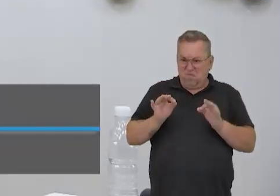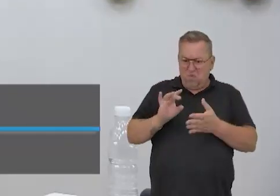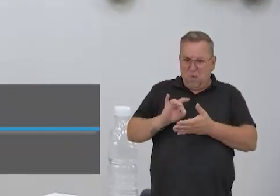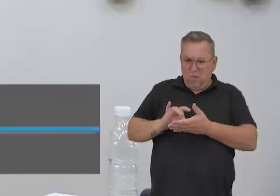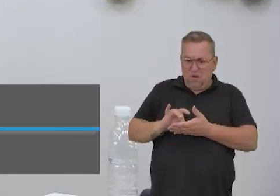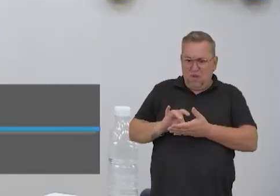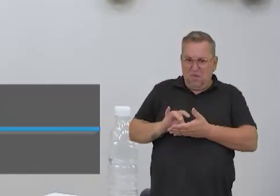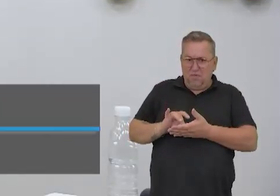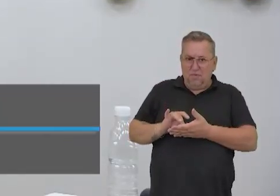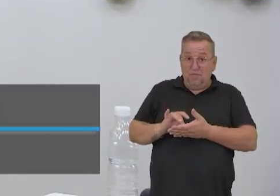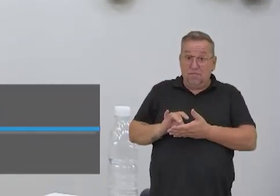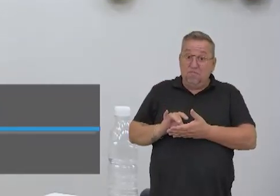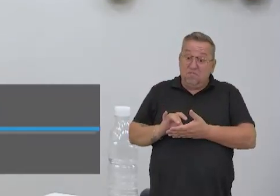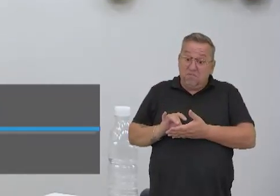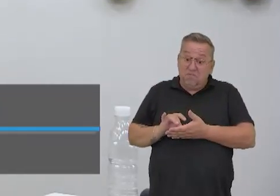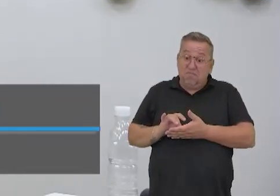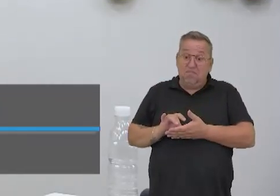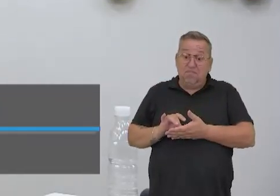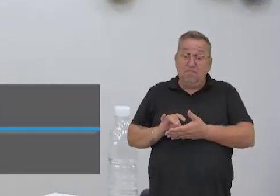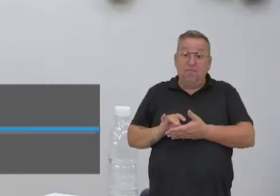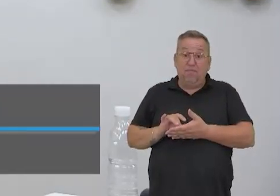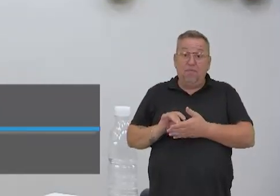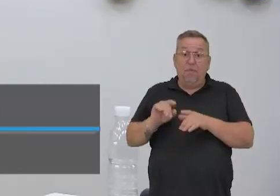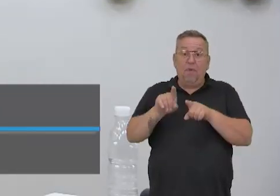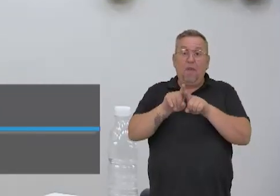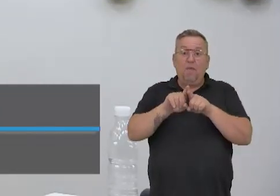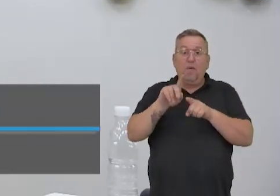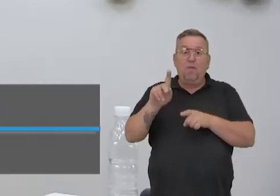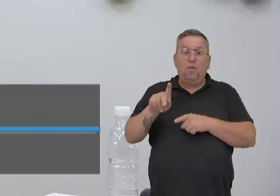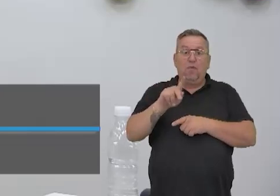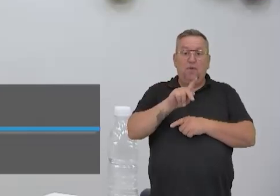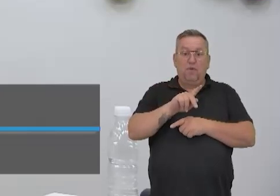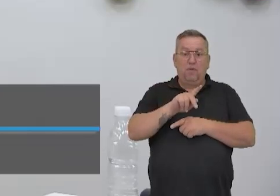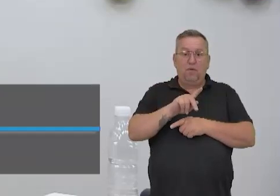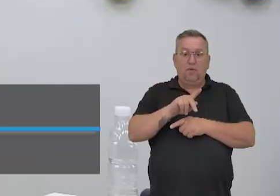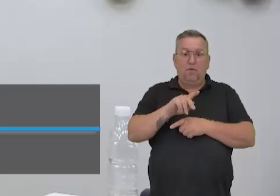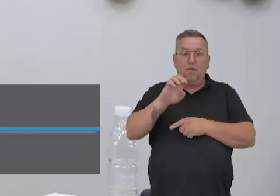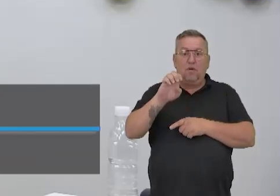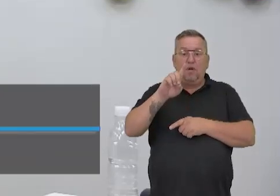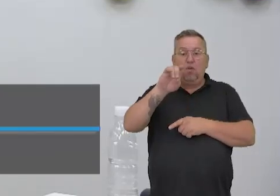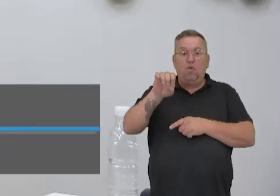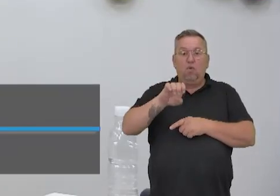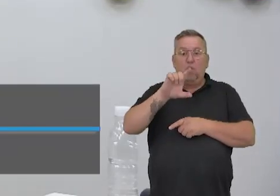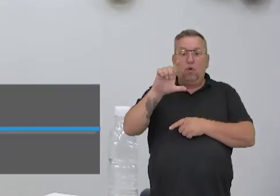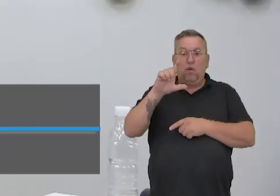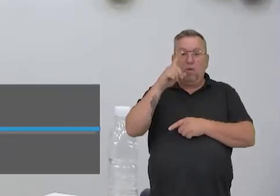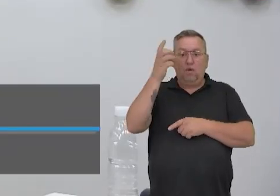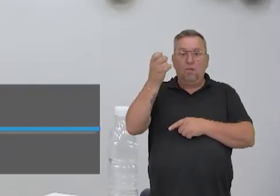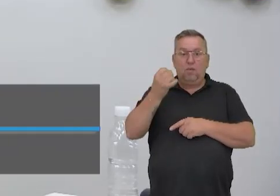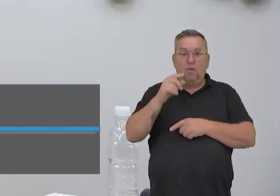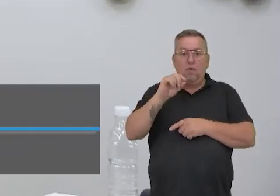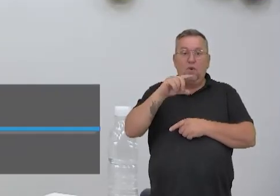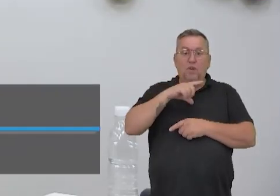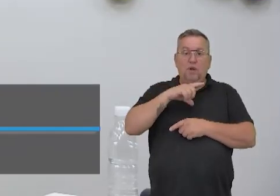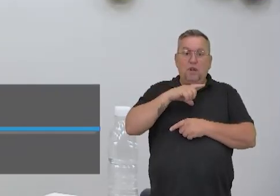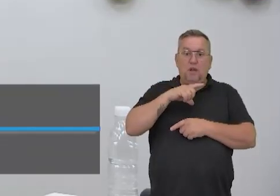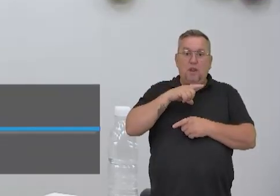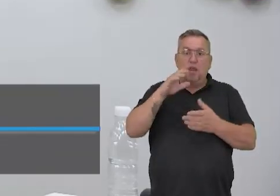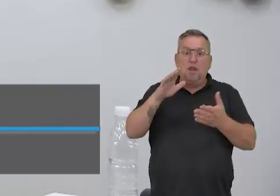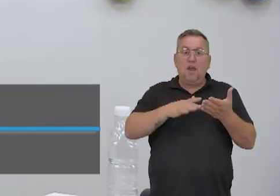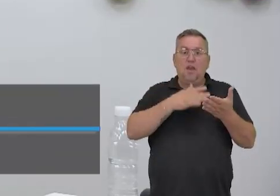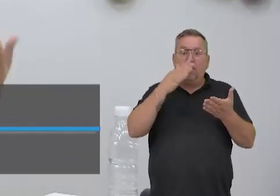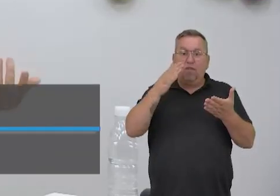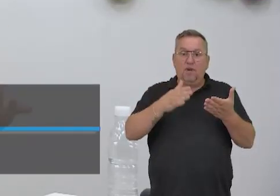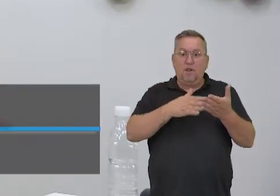publicado em tal revista, né? E também o professor Edu Joel de Ciências, ele comentou que há revistas,